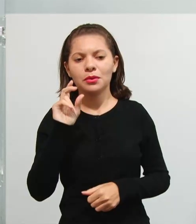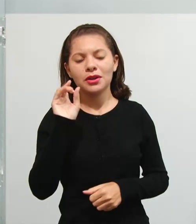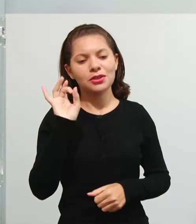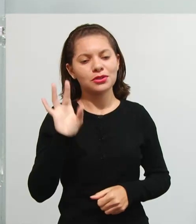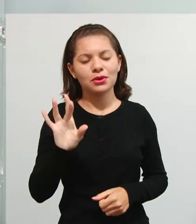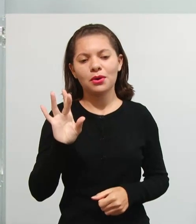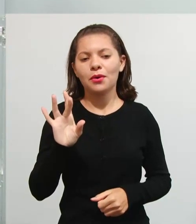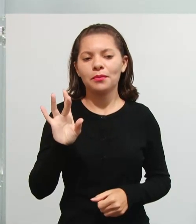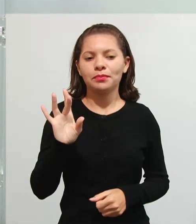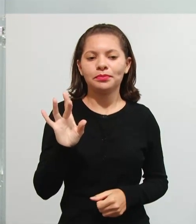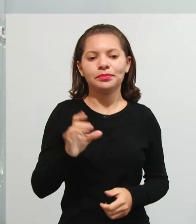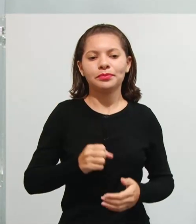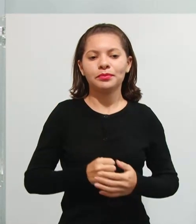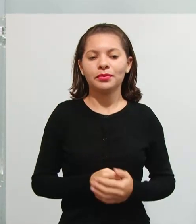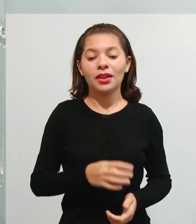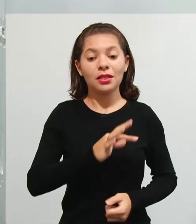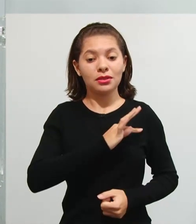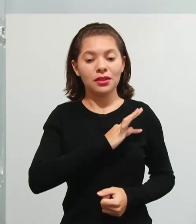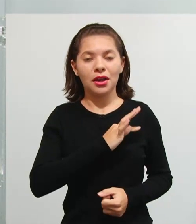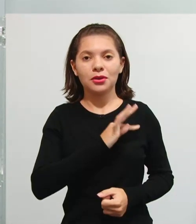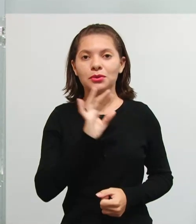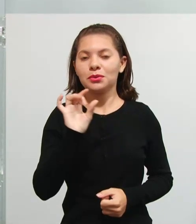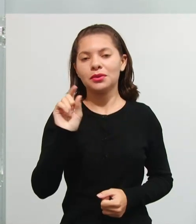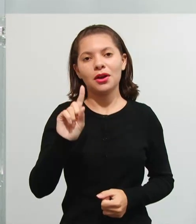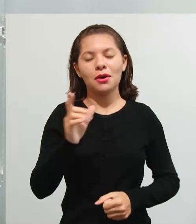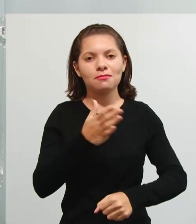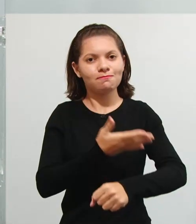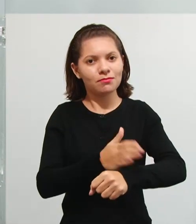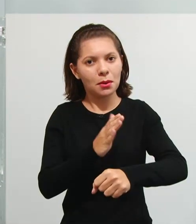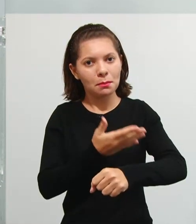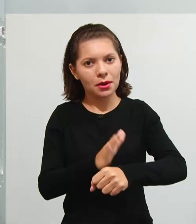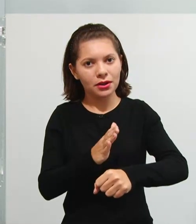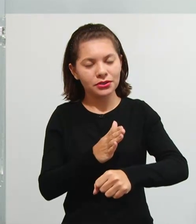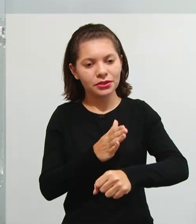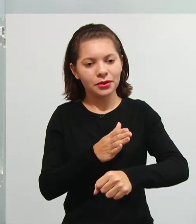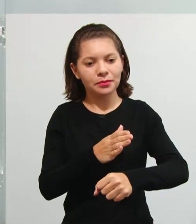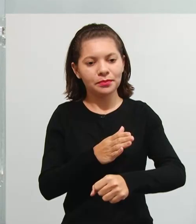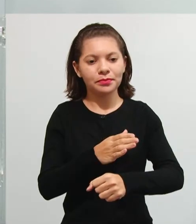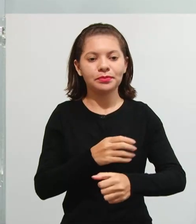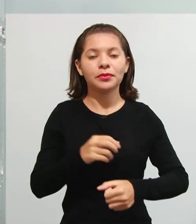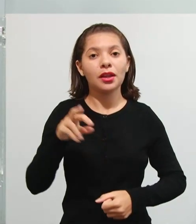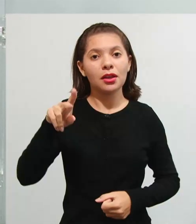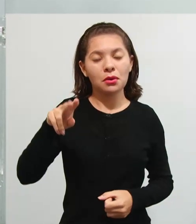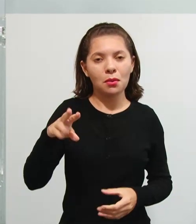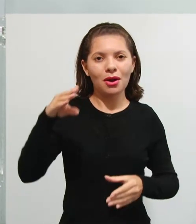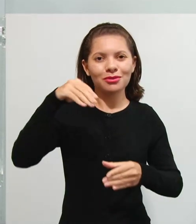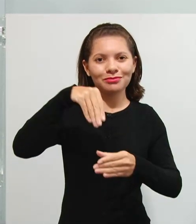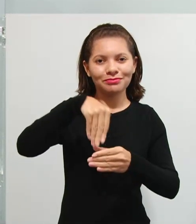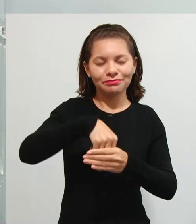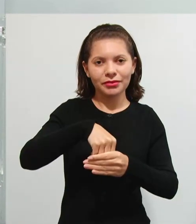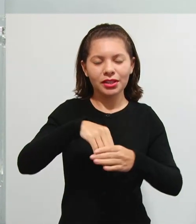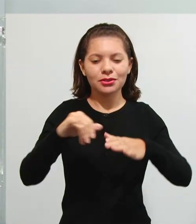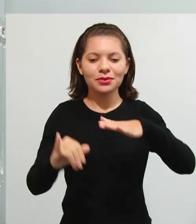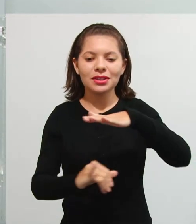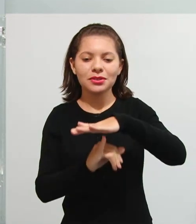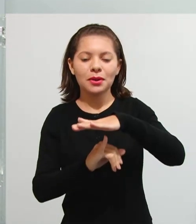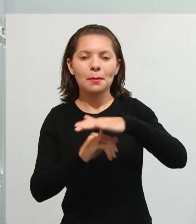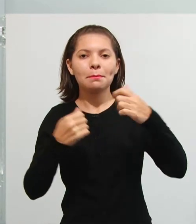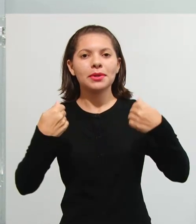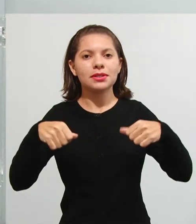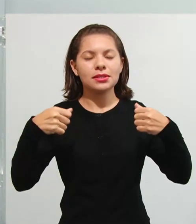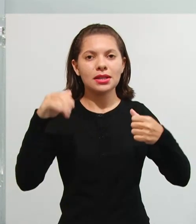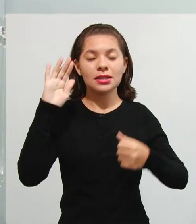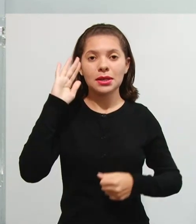que saber na prática, né? Senão eu vou me afogar. Então, do mesmo jeito, dentro das organizações, a gente precisa saber